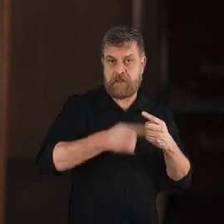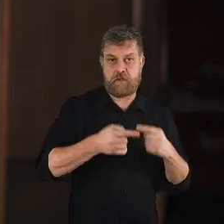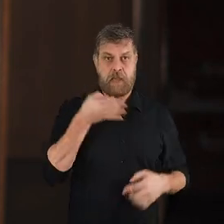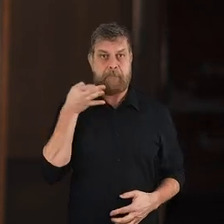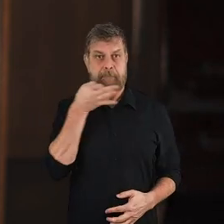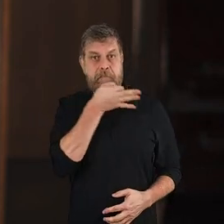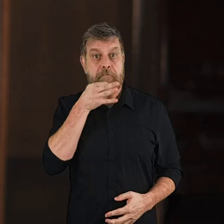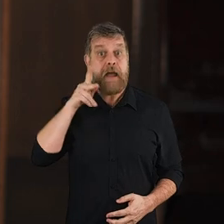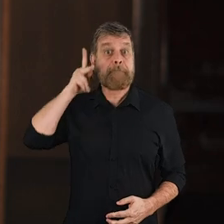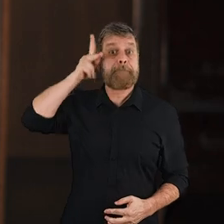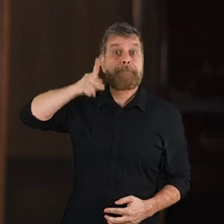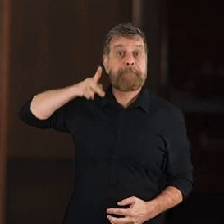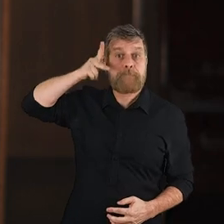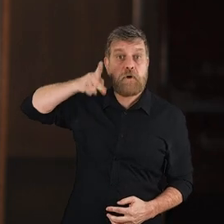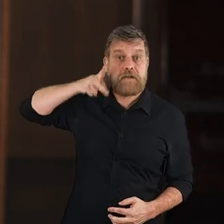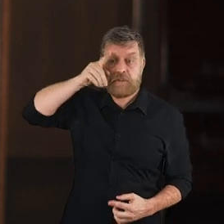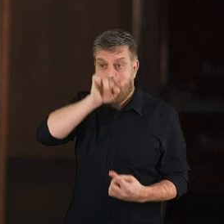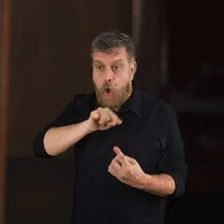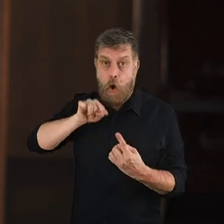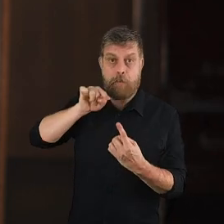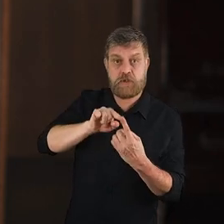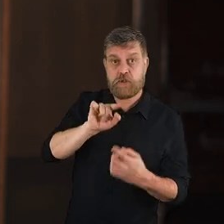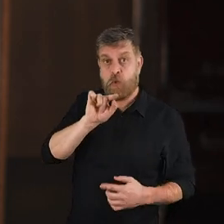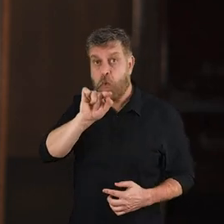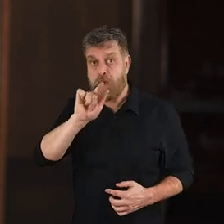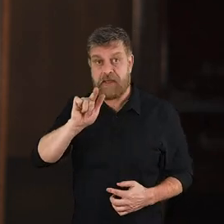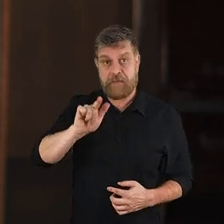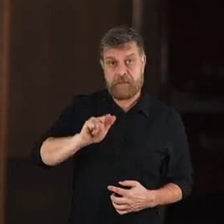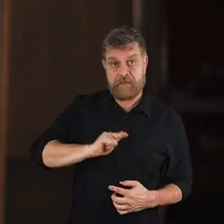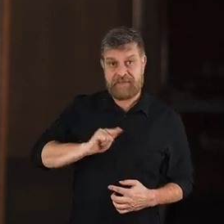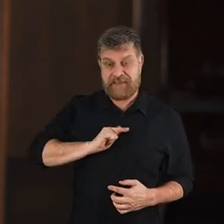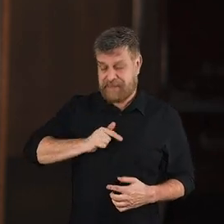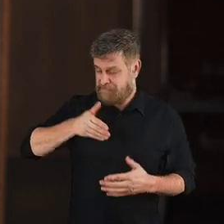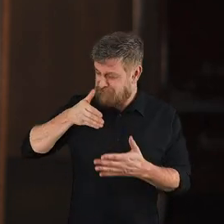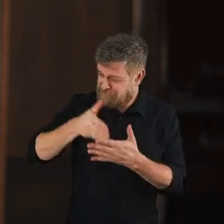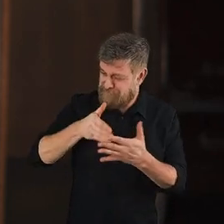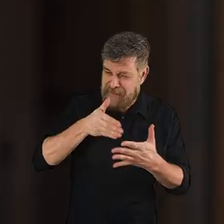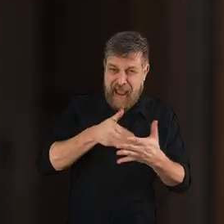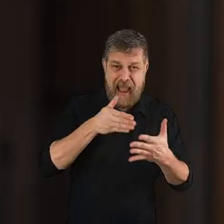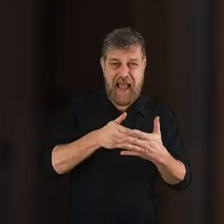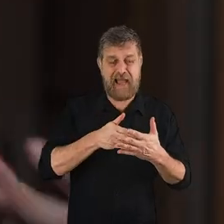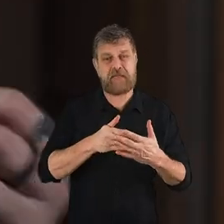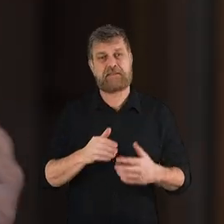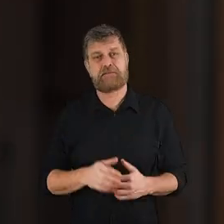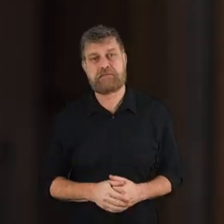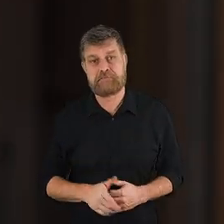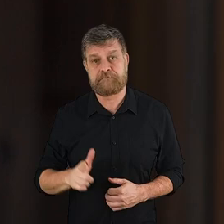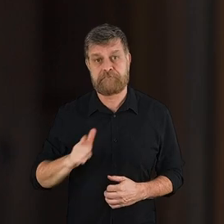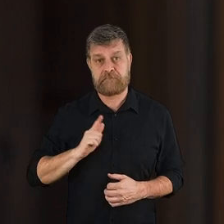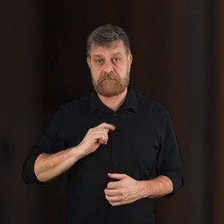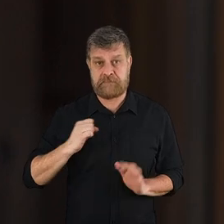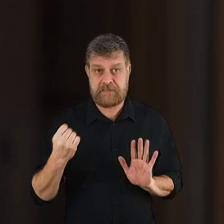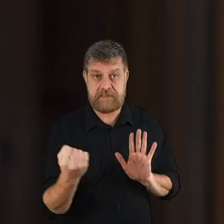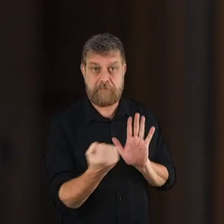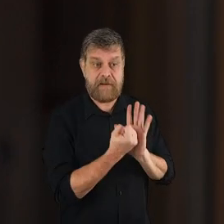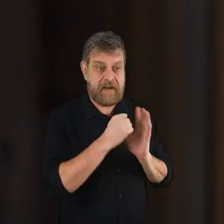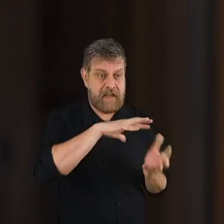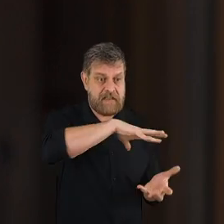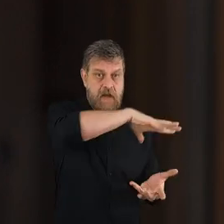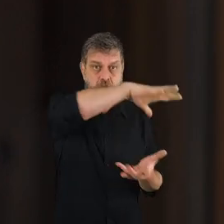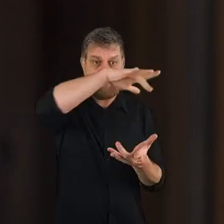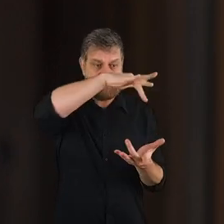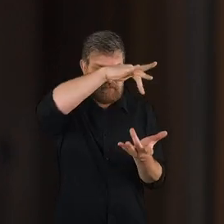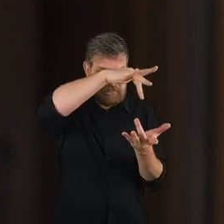discursos, políticas para afugentar, para barrar o ser humano. Então, esse legado da